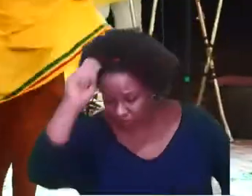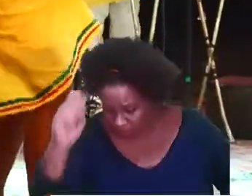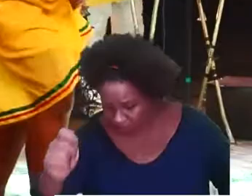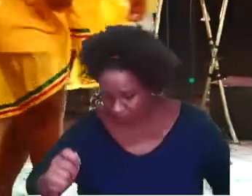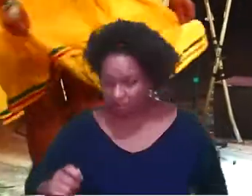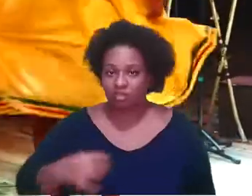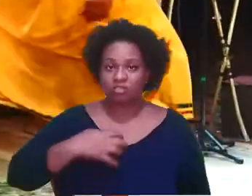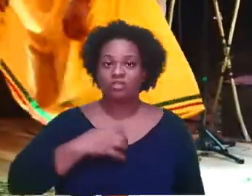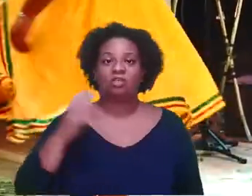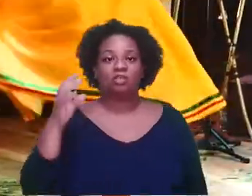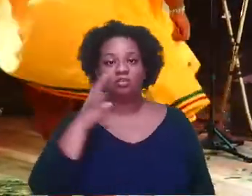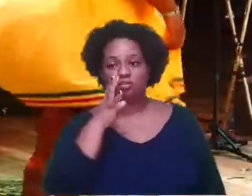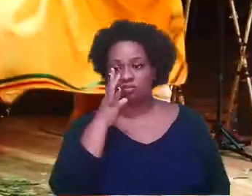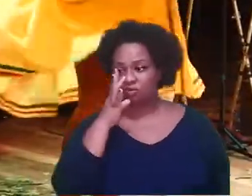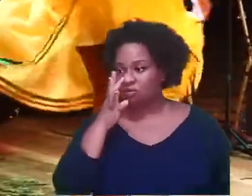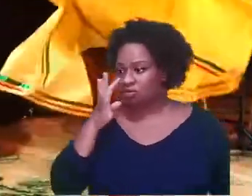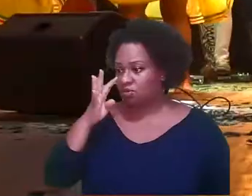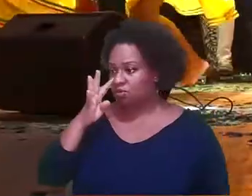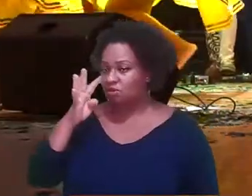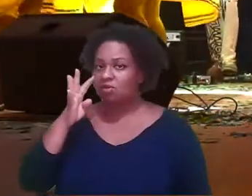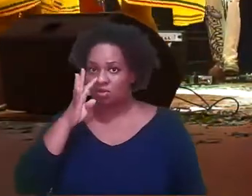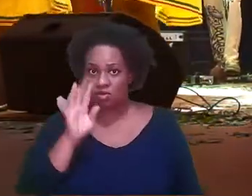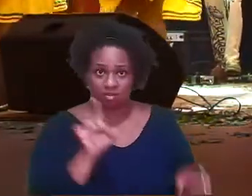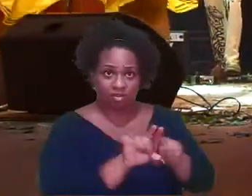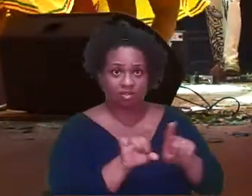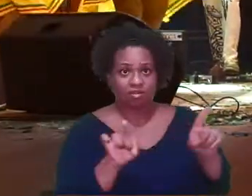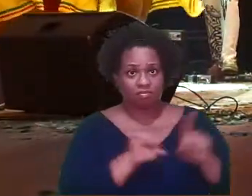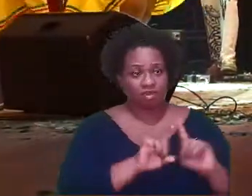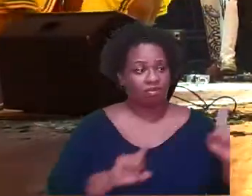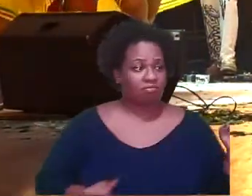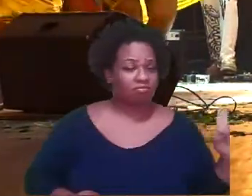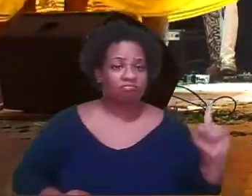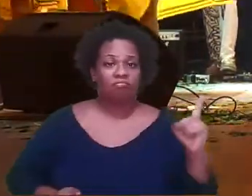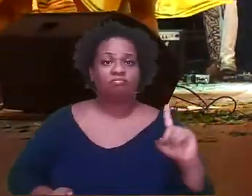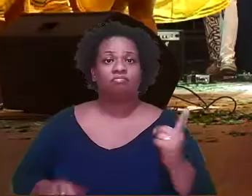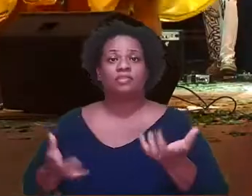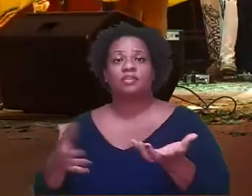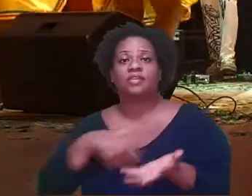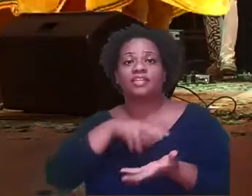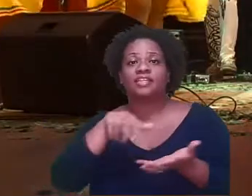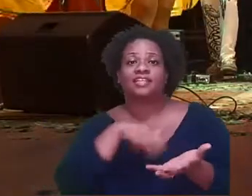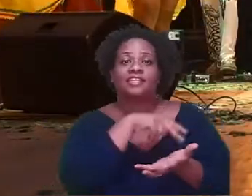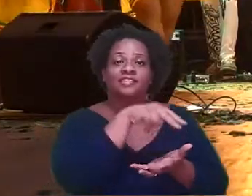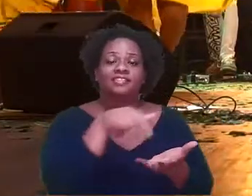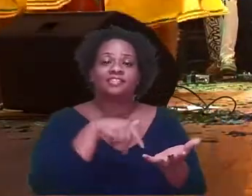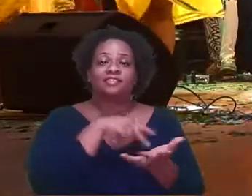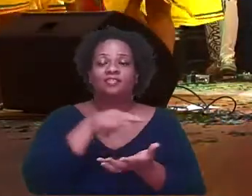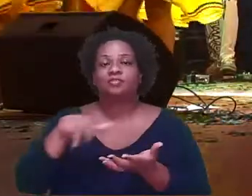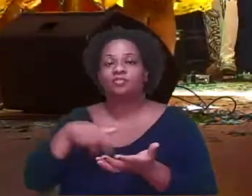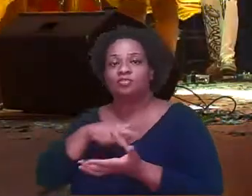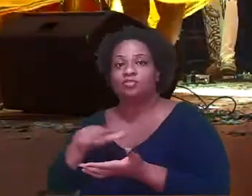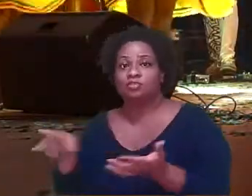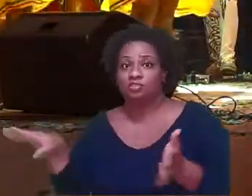jeito vem olhando. Zé Pretinho também vem querendo a mazuca dançar. Quando mexe, quando chega,